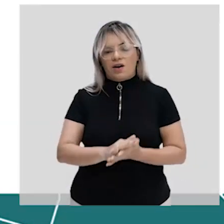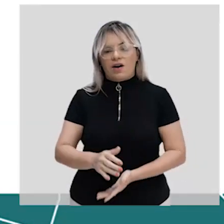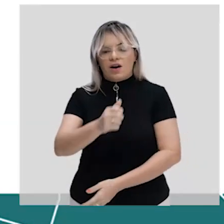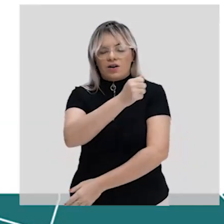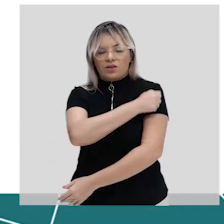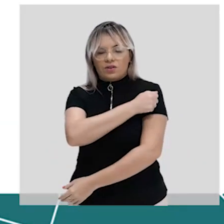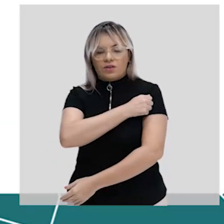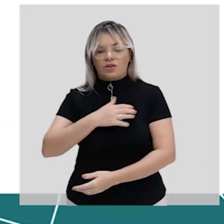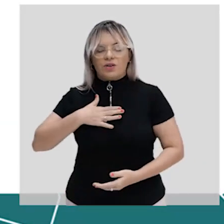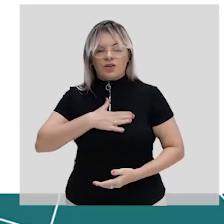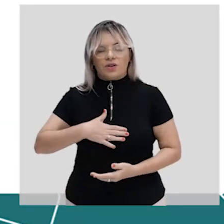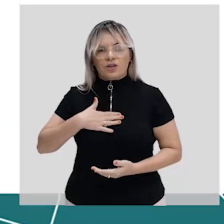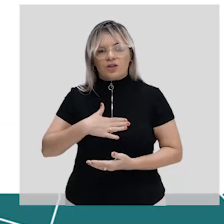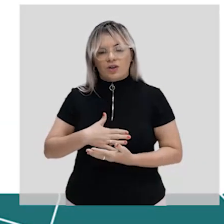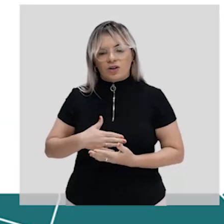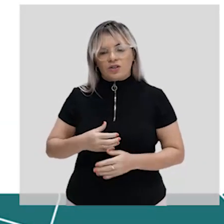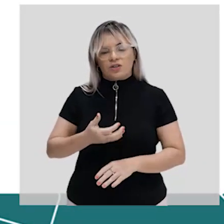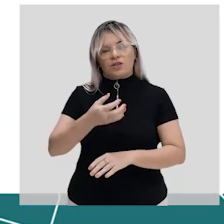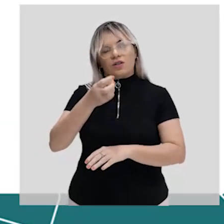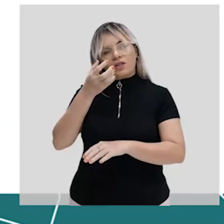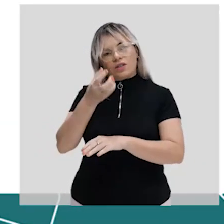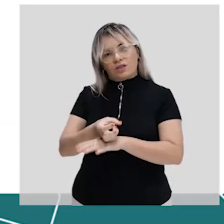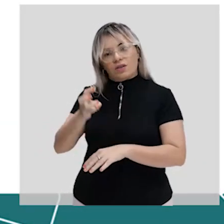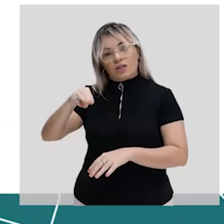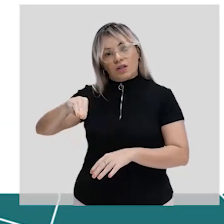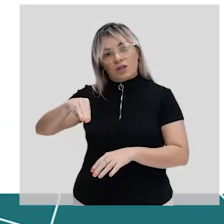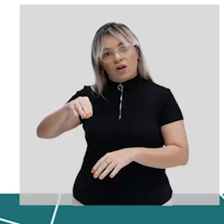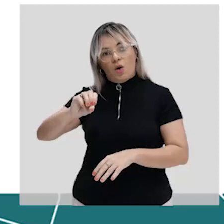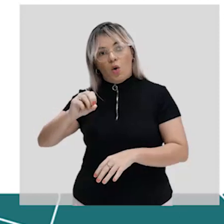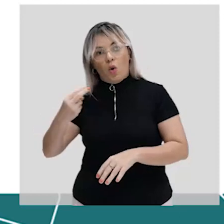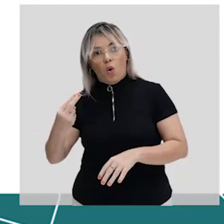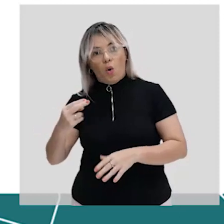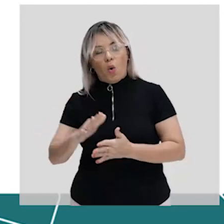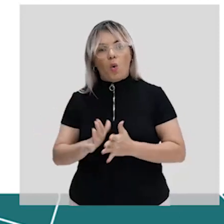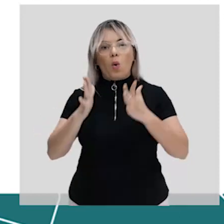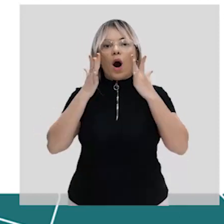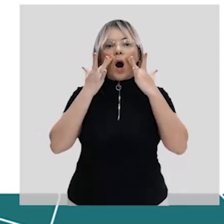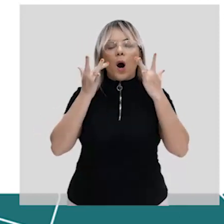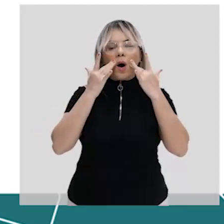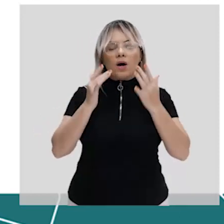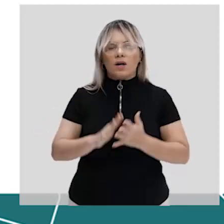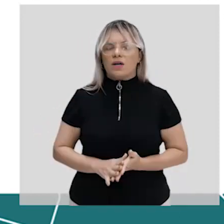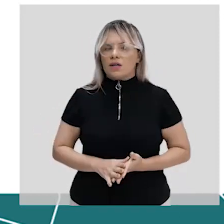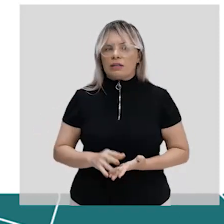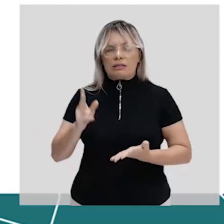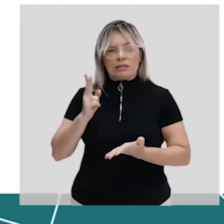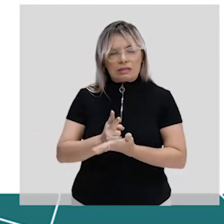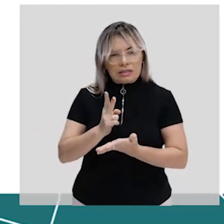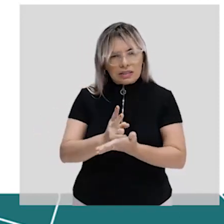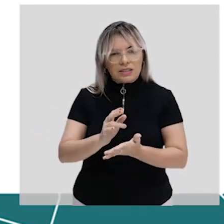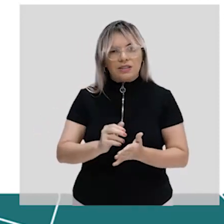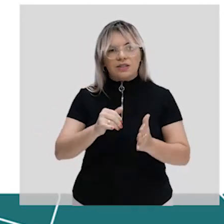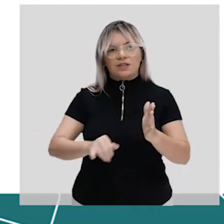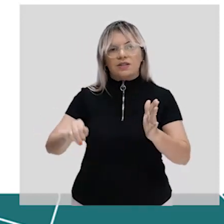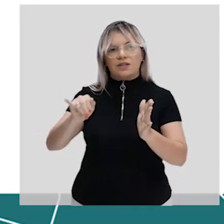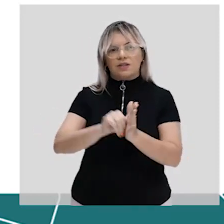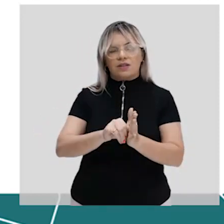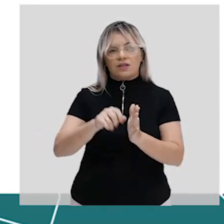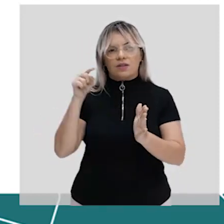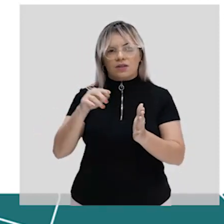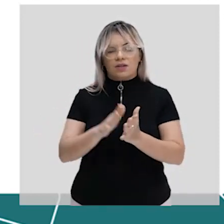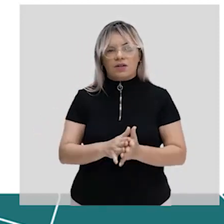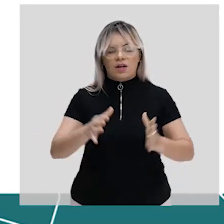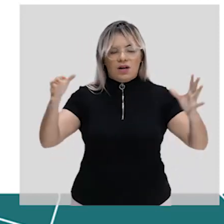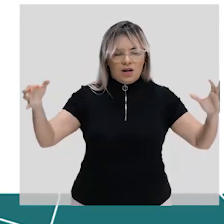tá? Então, para você sempre estar identificando aquele conectivo que você usa para cada operação, tá?